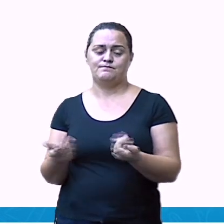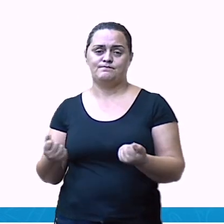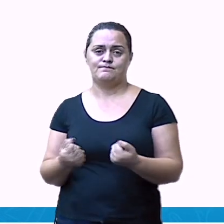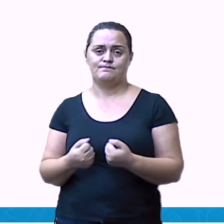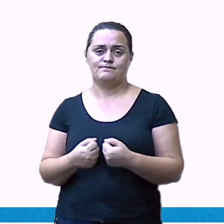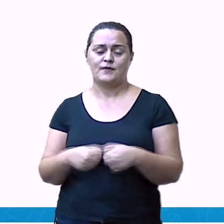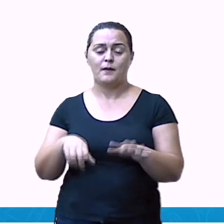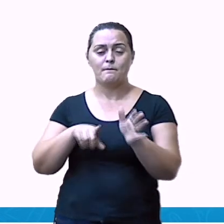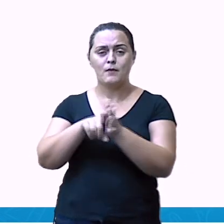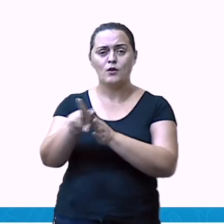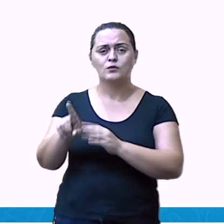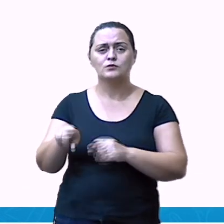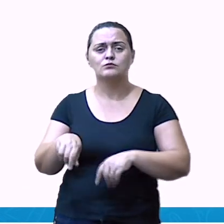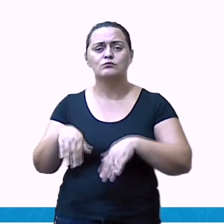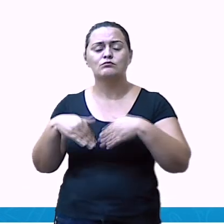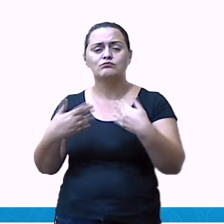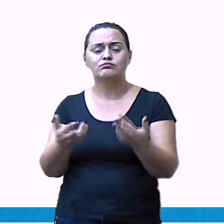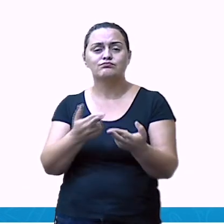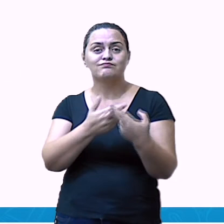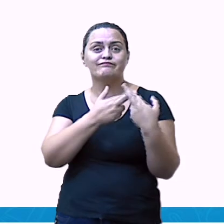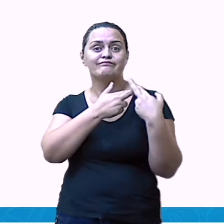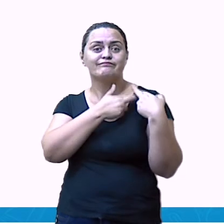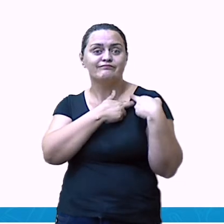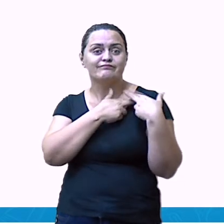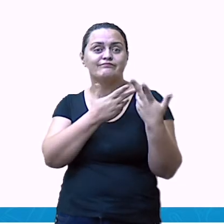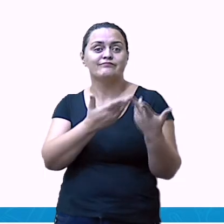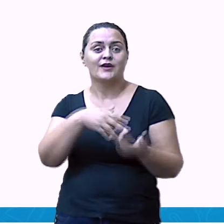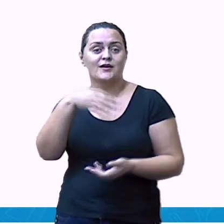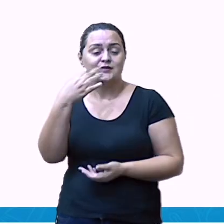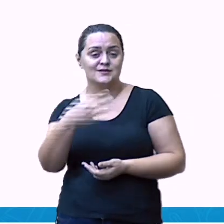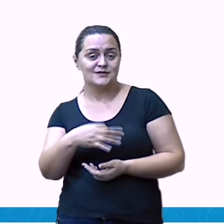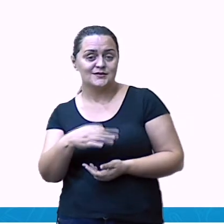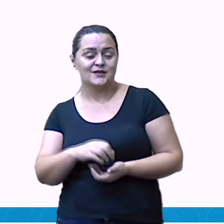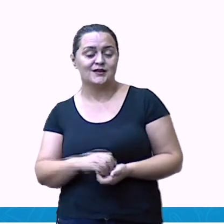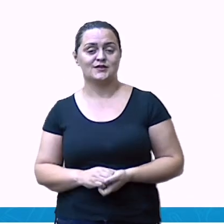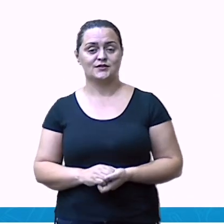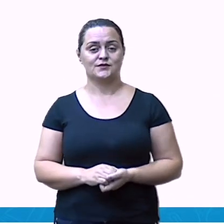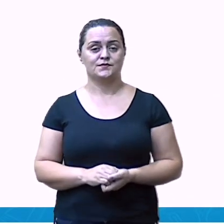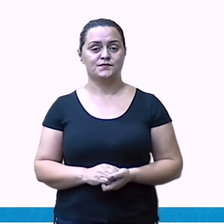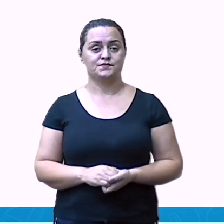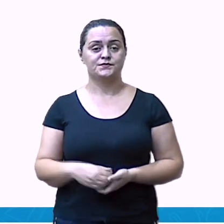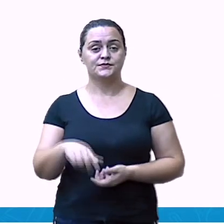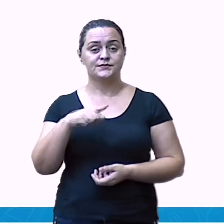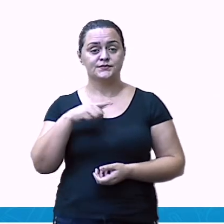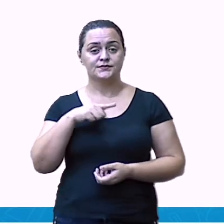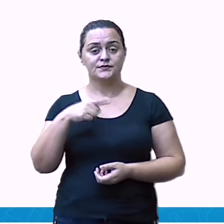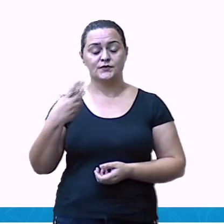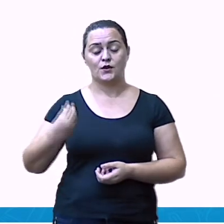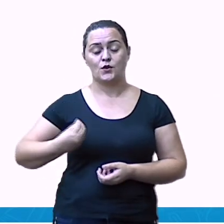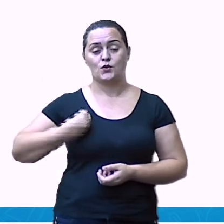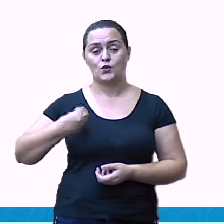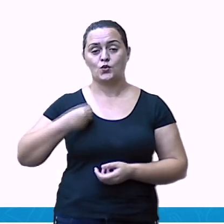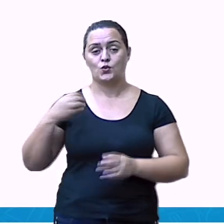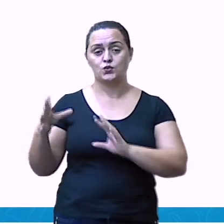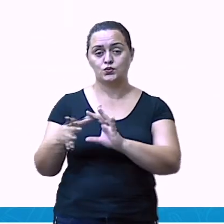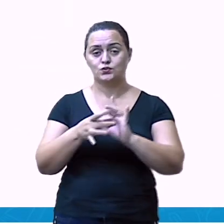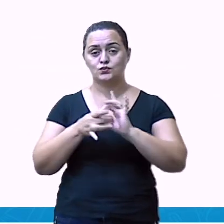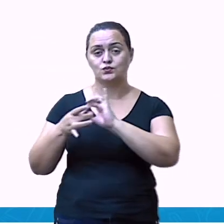mais agradável. Essa é uma tarefa difícil. Aceite as sugestões e aplique nos